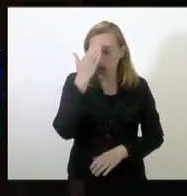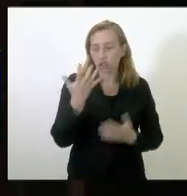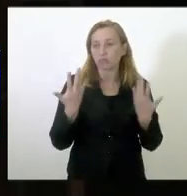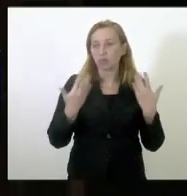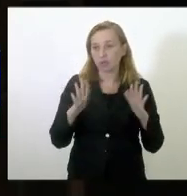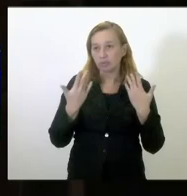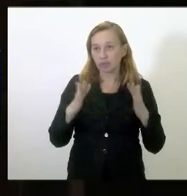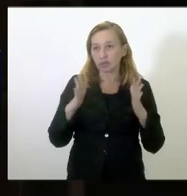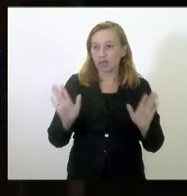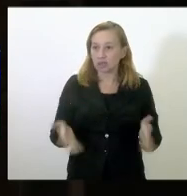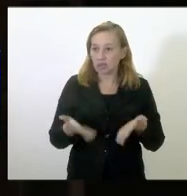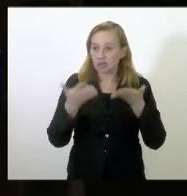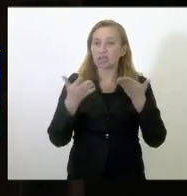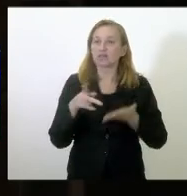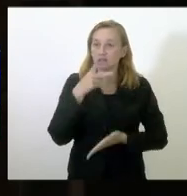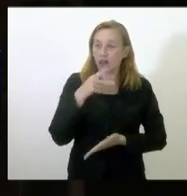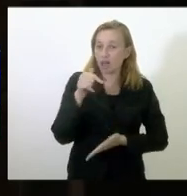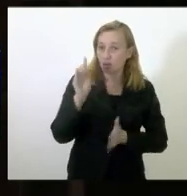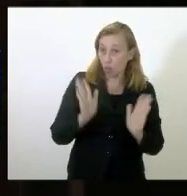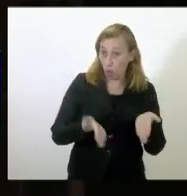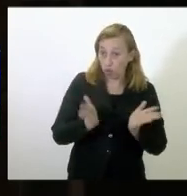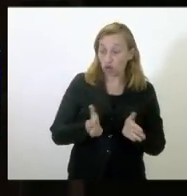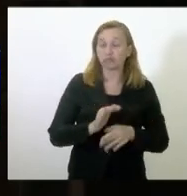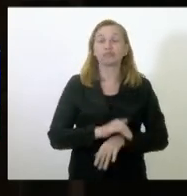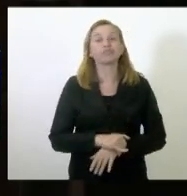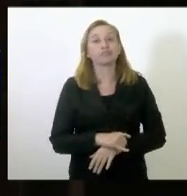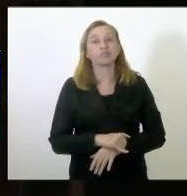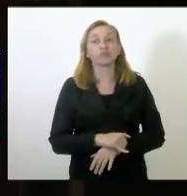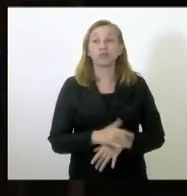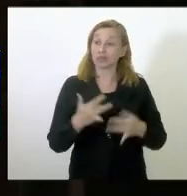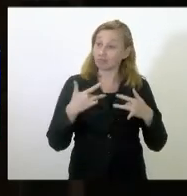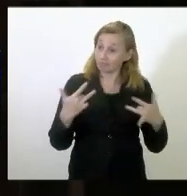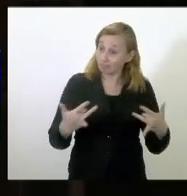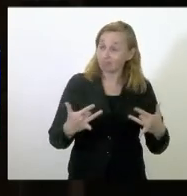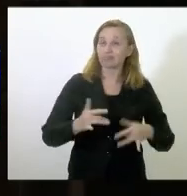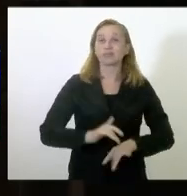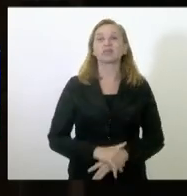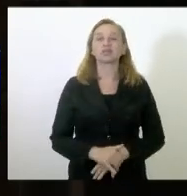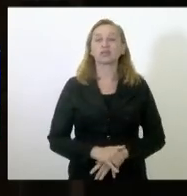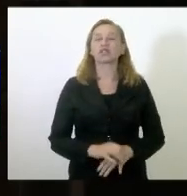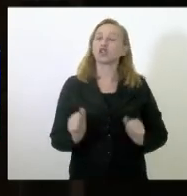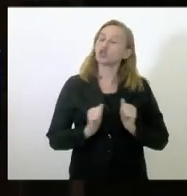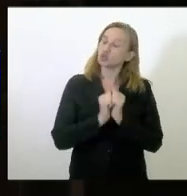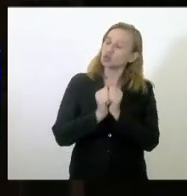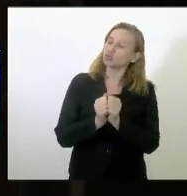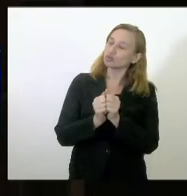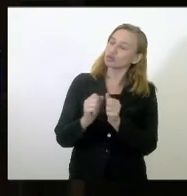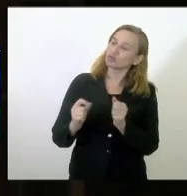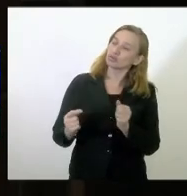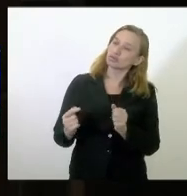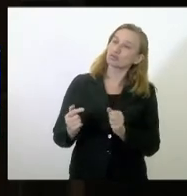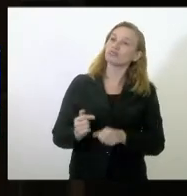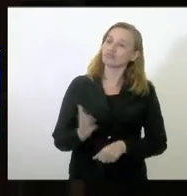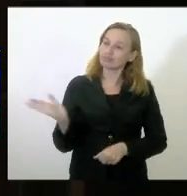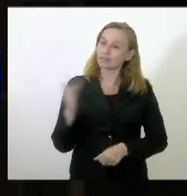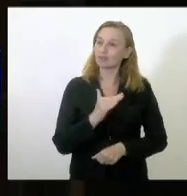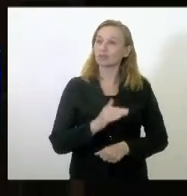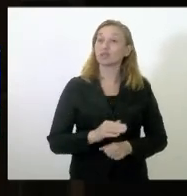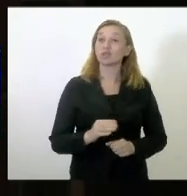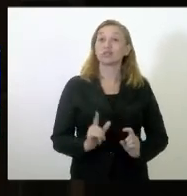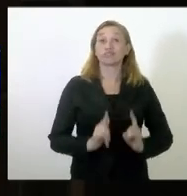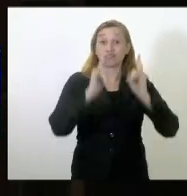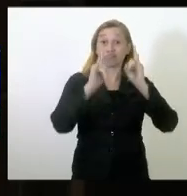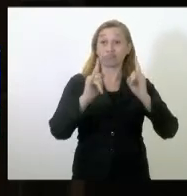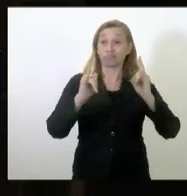parabenizar aqui as iniciativas que foram feitas hoje, estou solidário, e vamos juntos aí, nesse plenário novo,